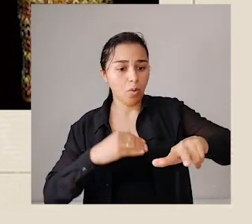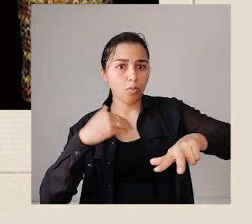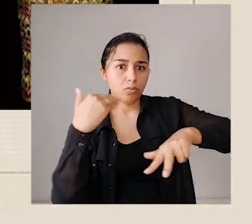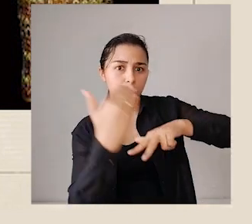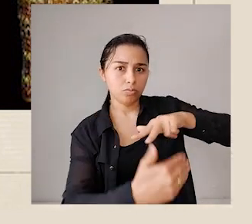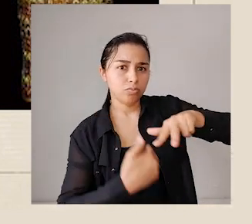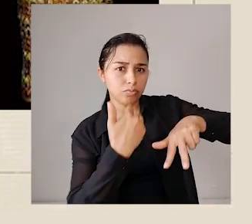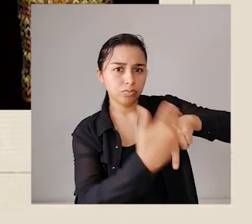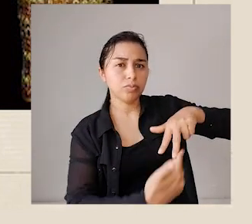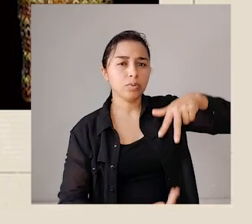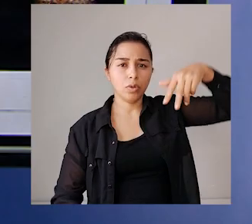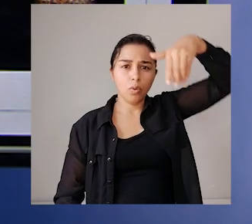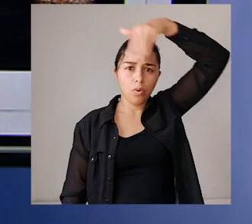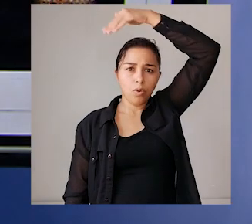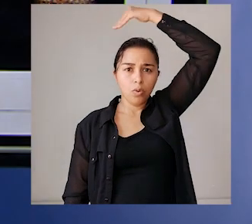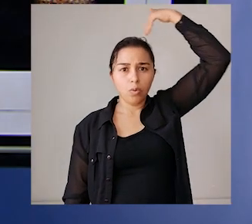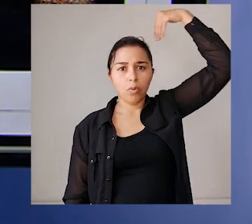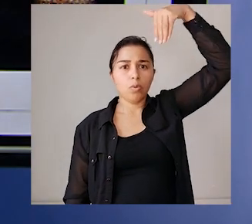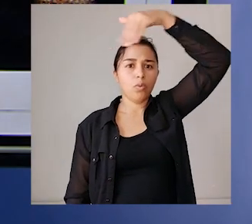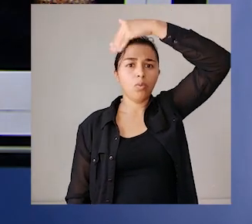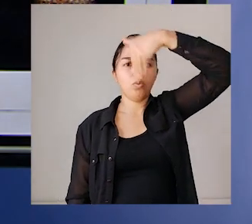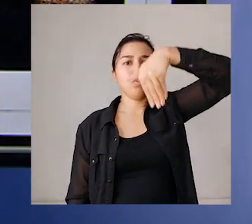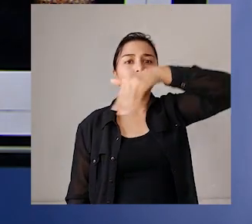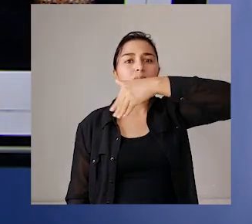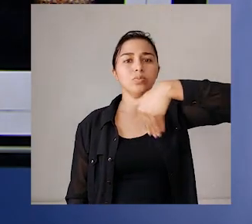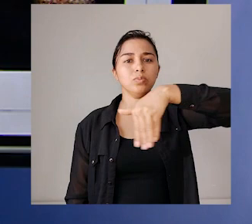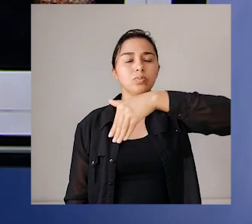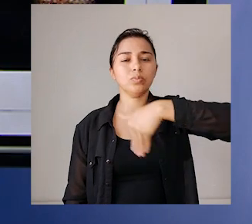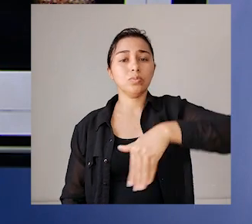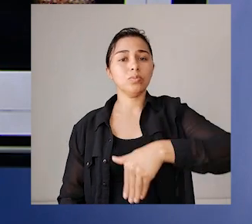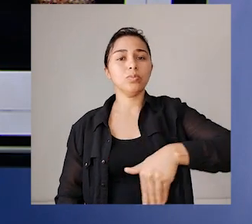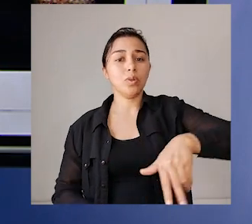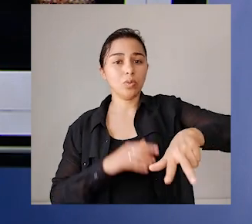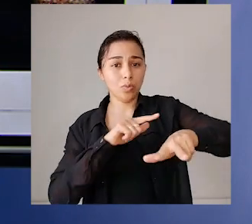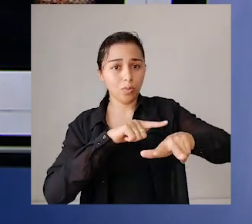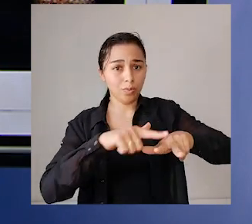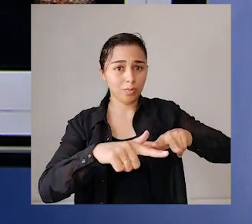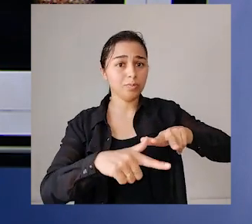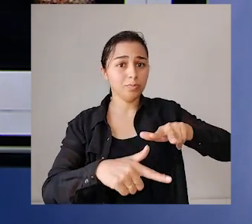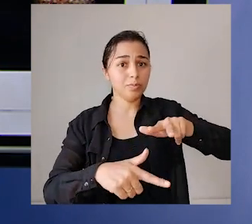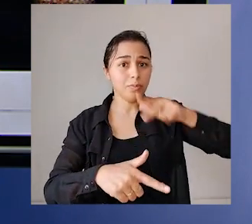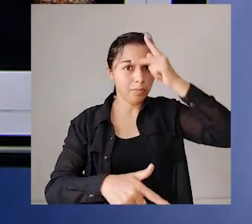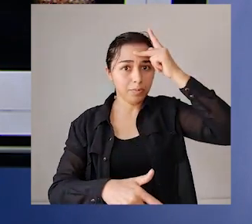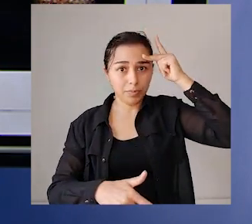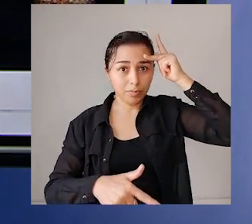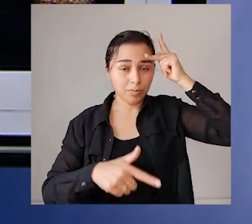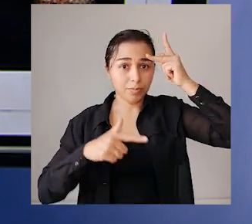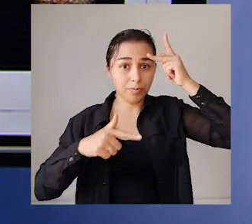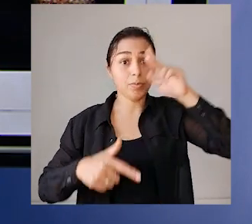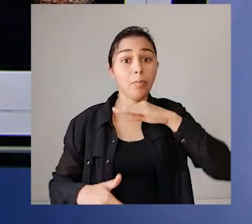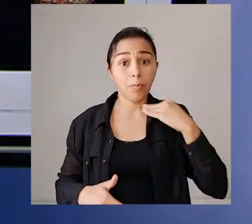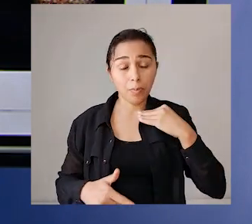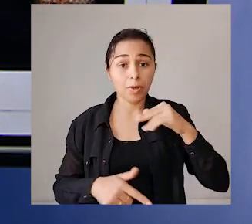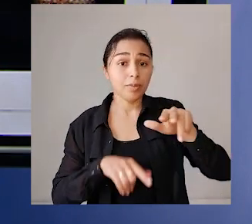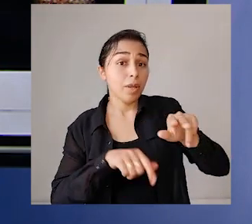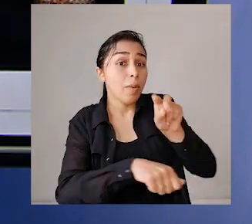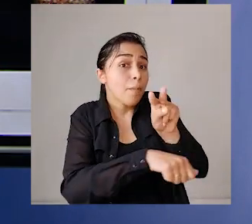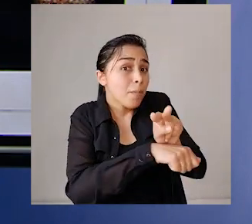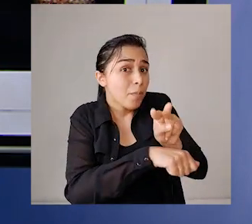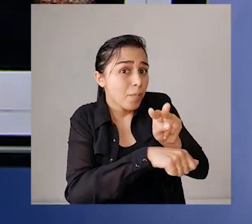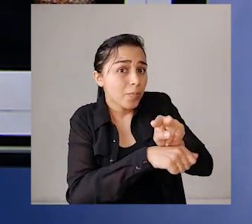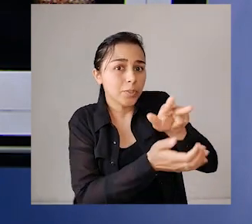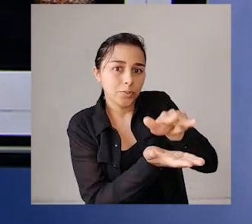aquele tecido em volta de todo o corpo da pessoa morta. Para quê? Para conservar aquele